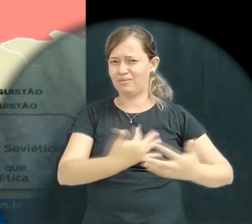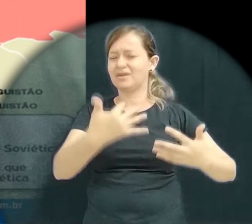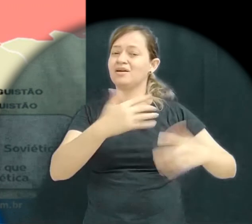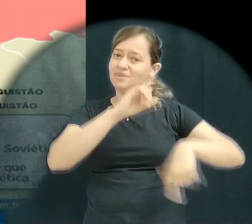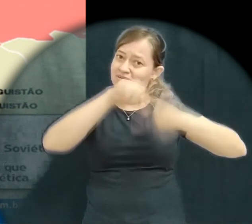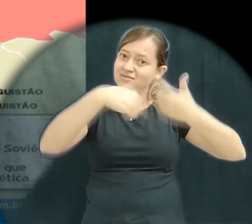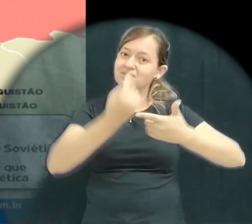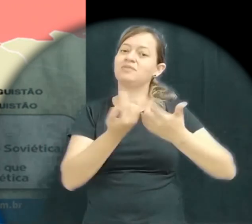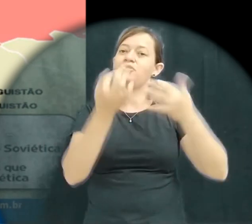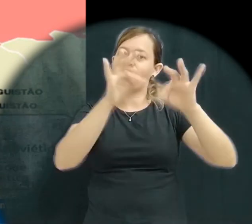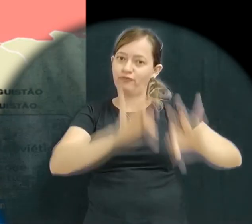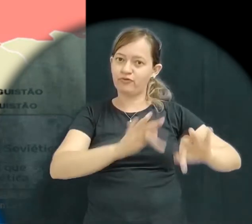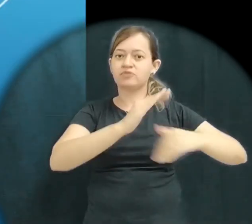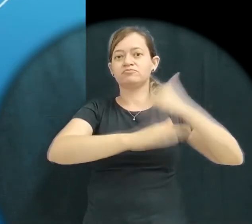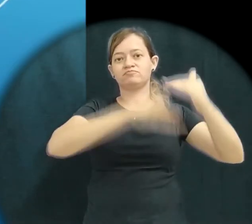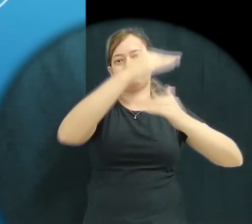economia toda.